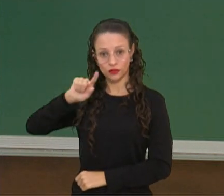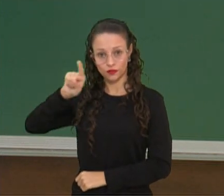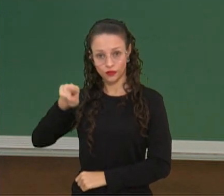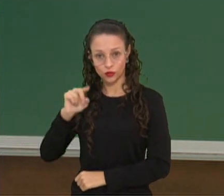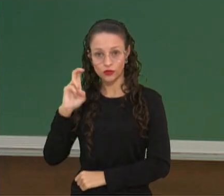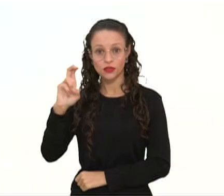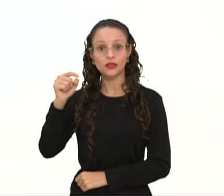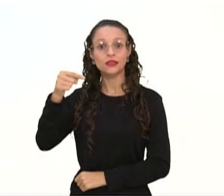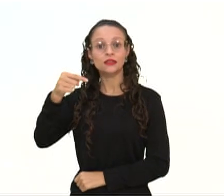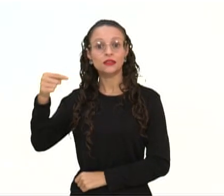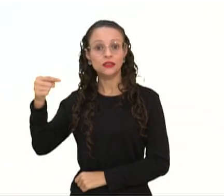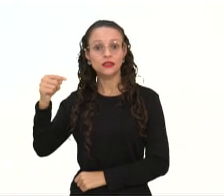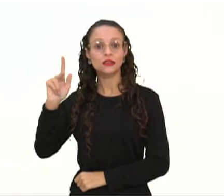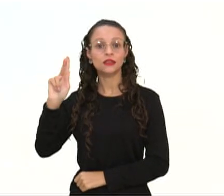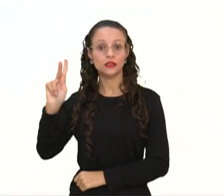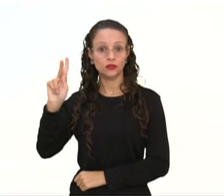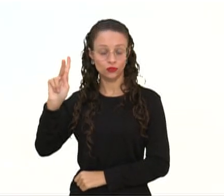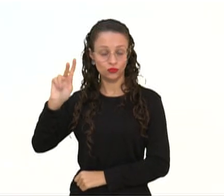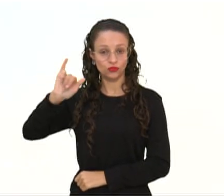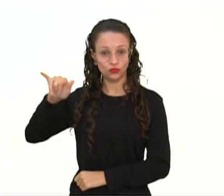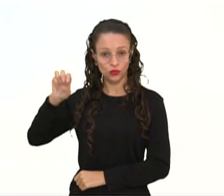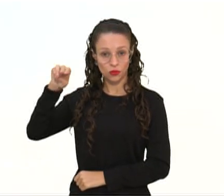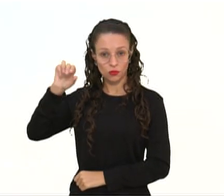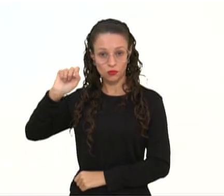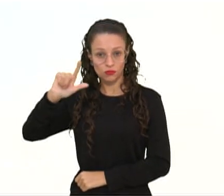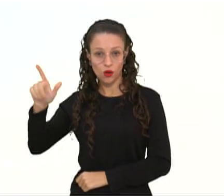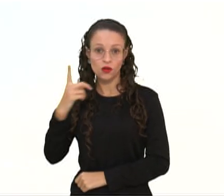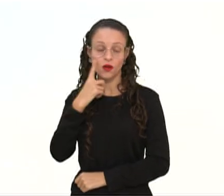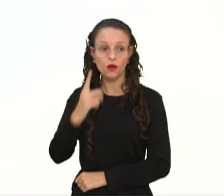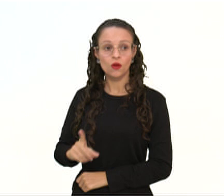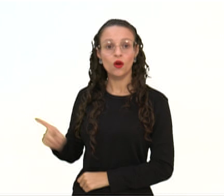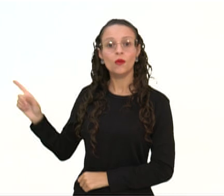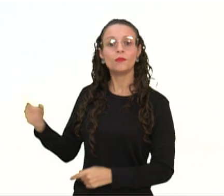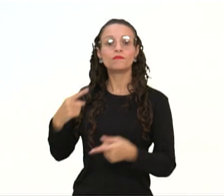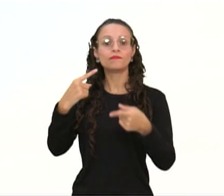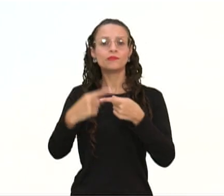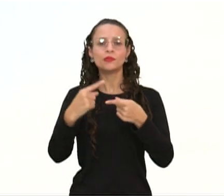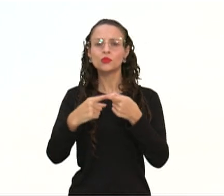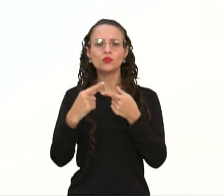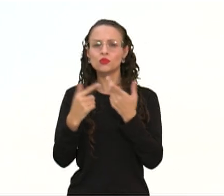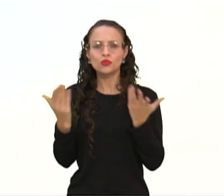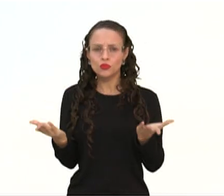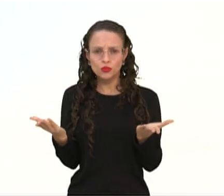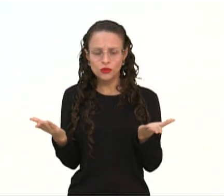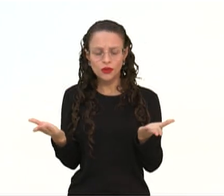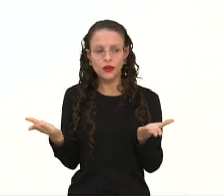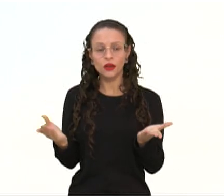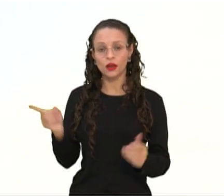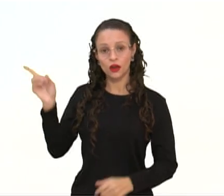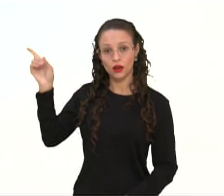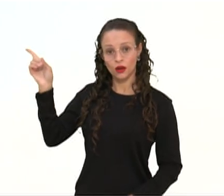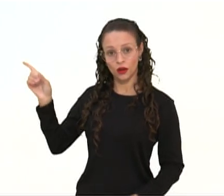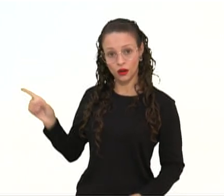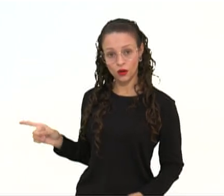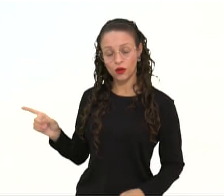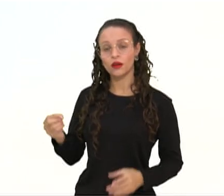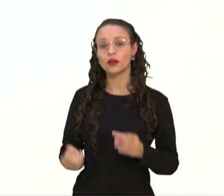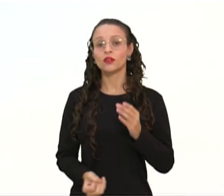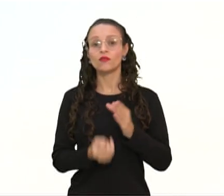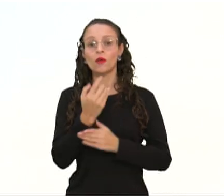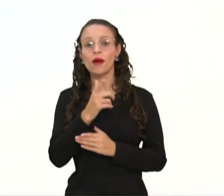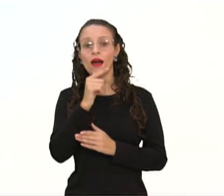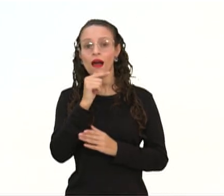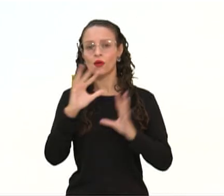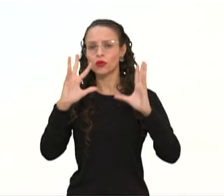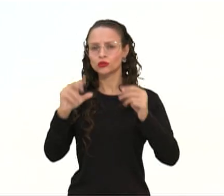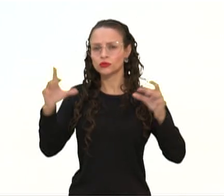57,7 negativo quilojoule mol. E aí aqui eu mostro para vocês o porquê que acontece isso. Eu vou ter a formação da água em todas